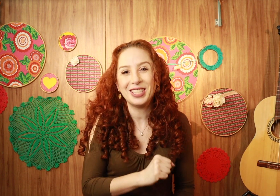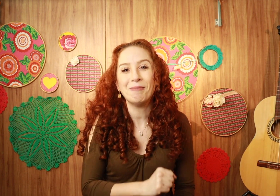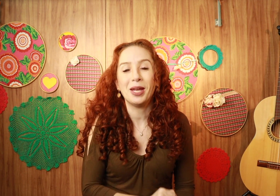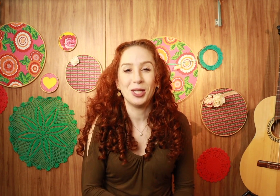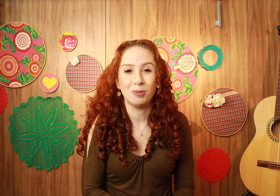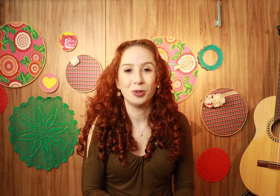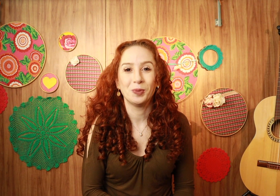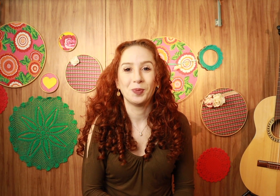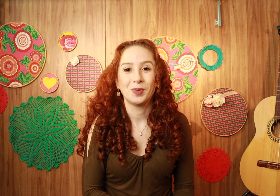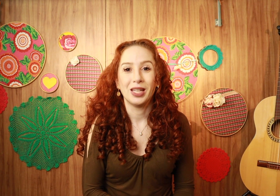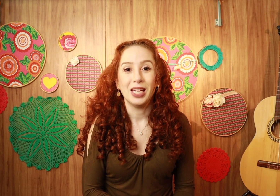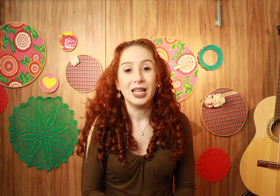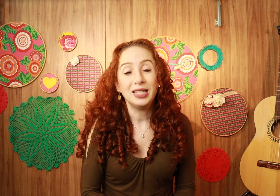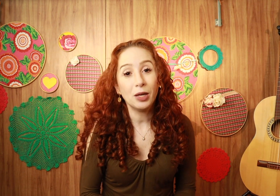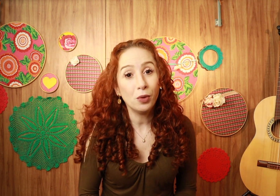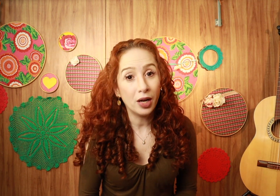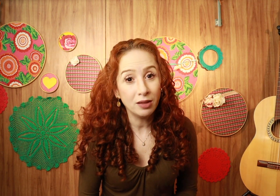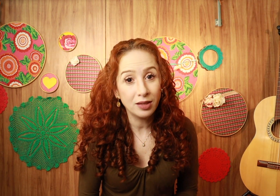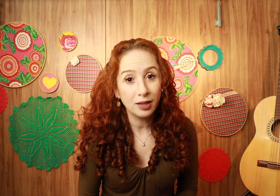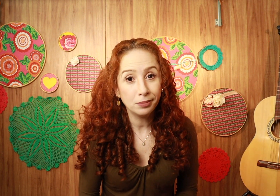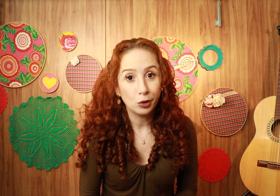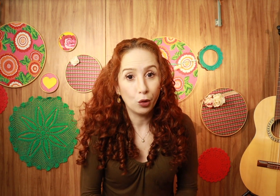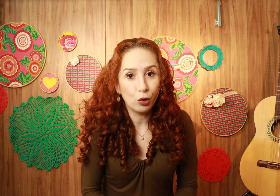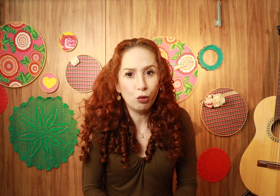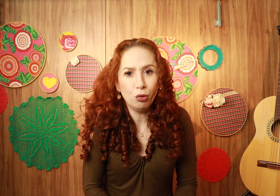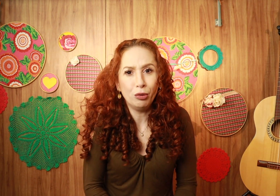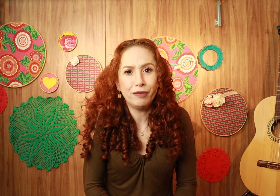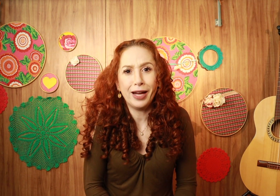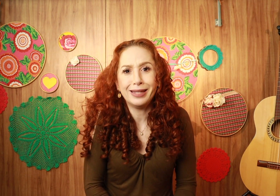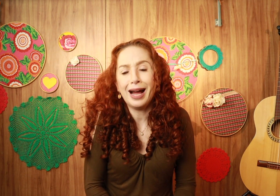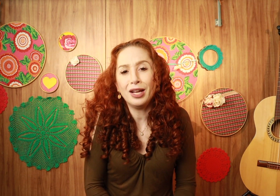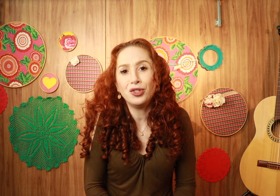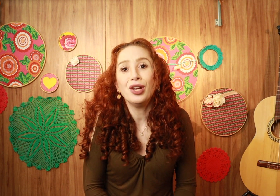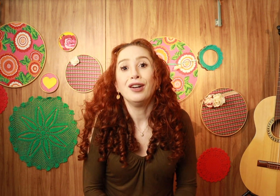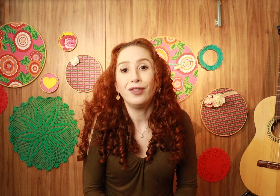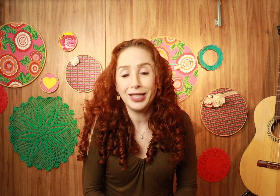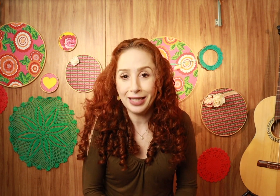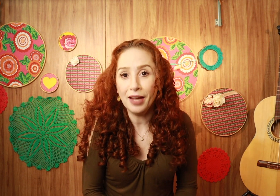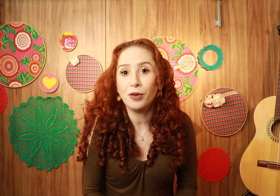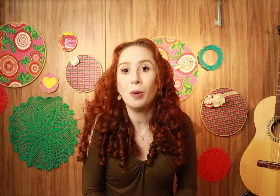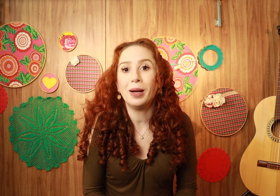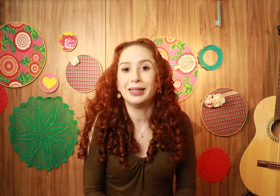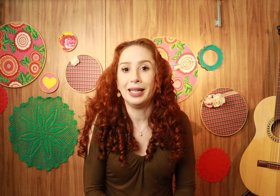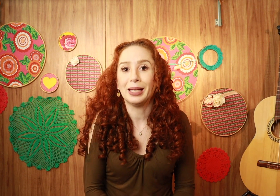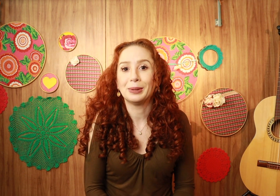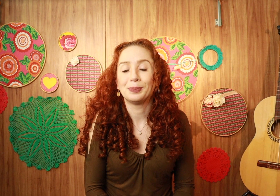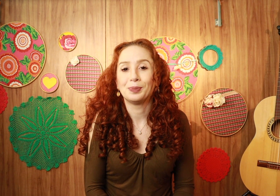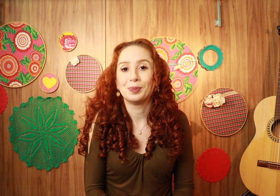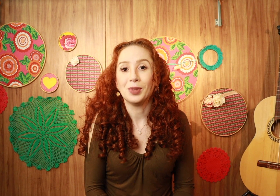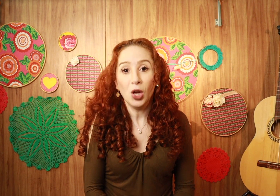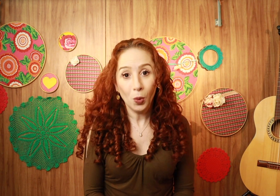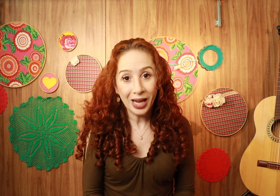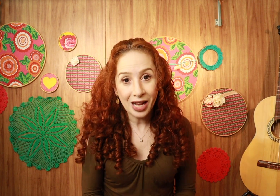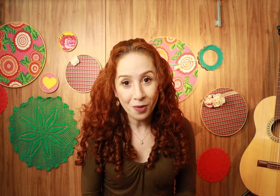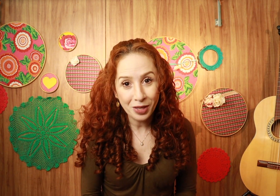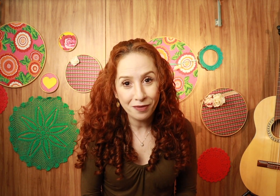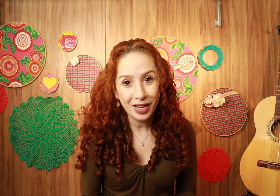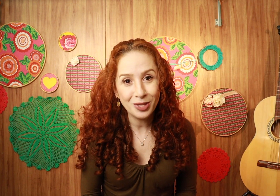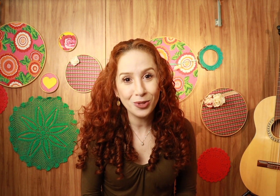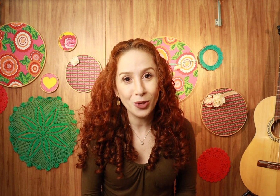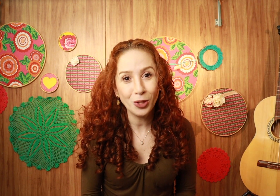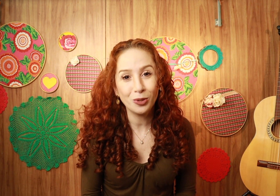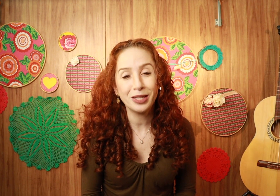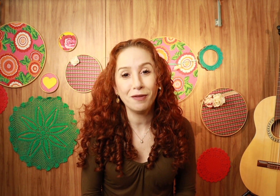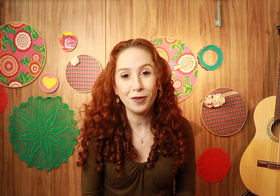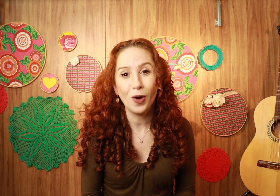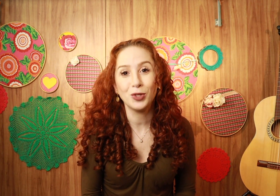dentro de si mesmo. Insegurança, orgulho e vaidade você deve combater. O leão que